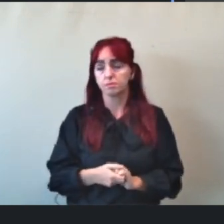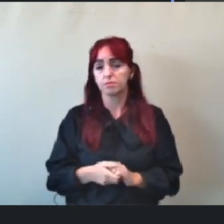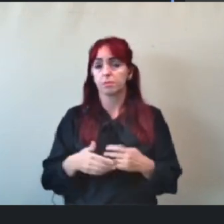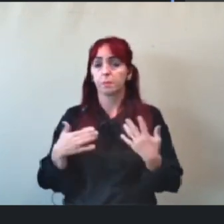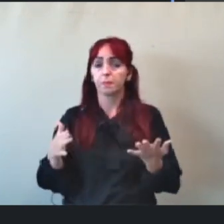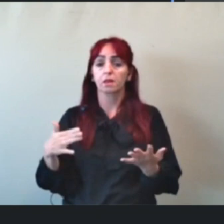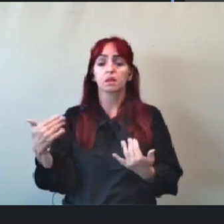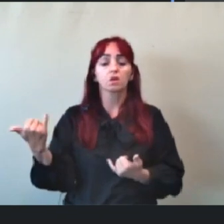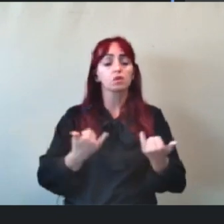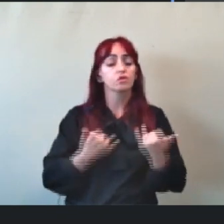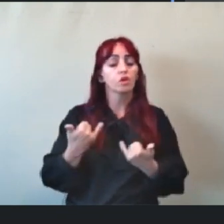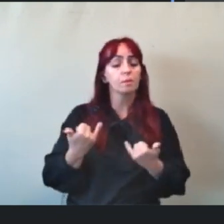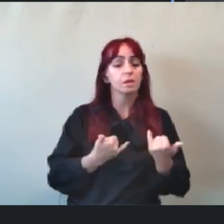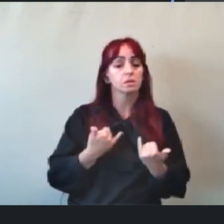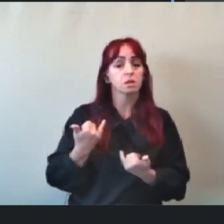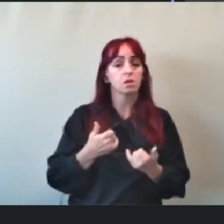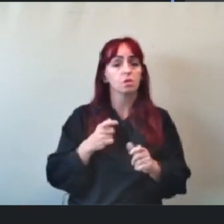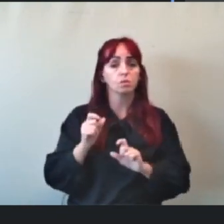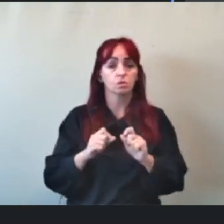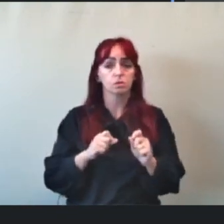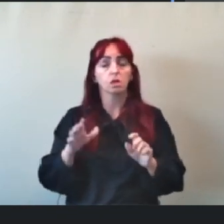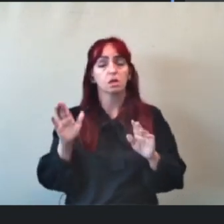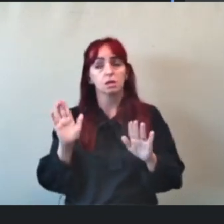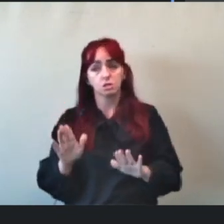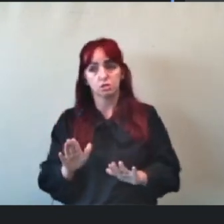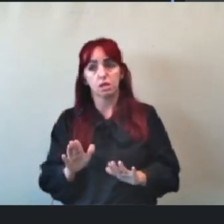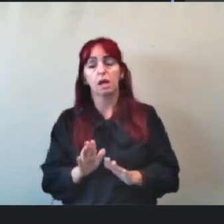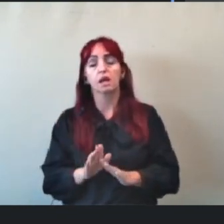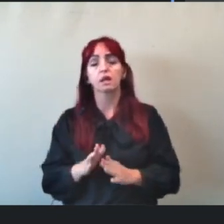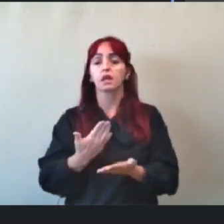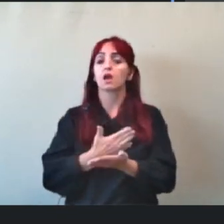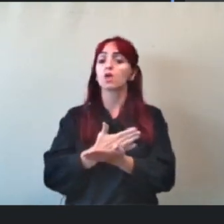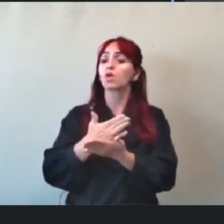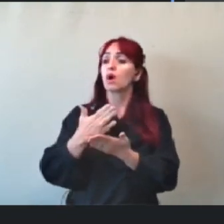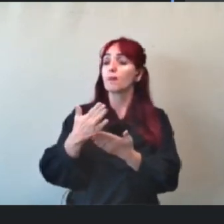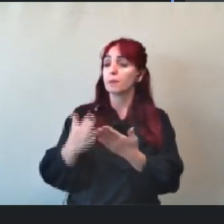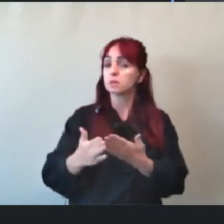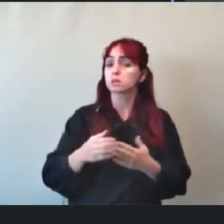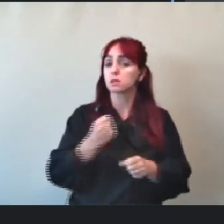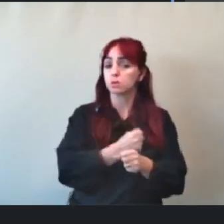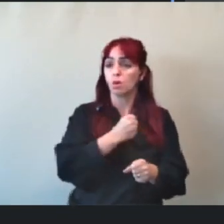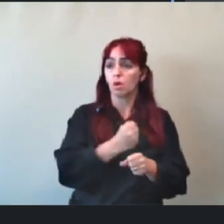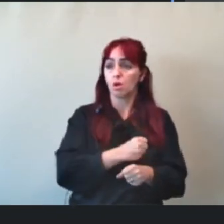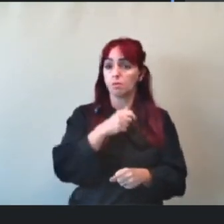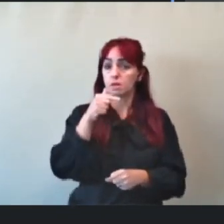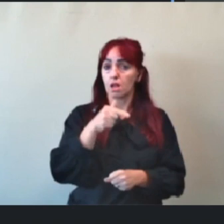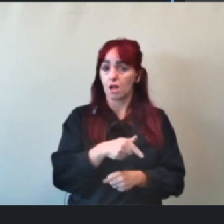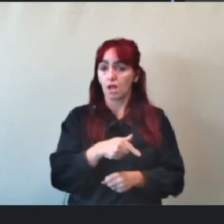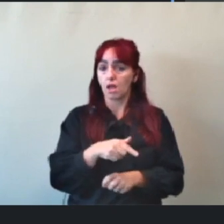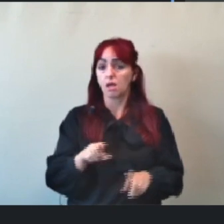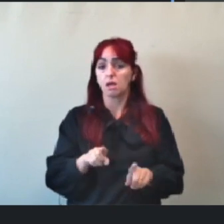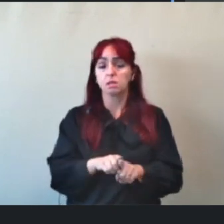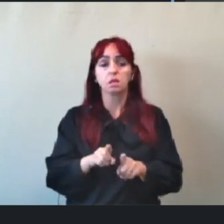que me passaram, eles já estão executando, iniciaram a execução da obra lá, que inclusive que